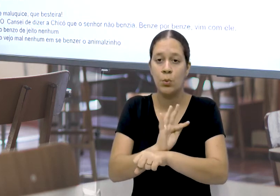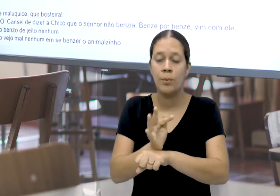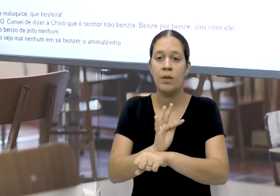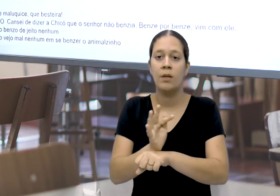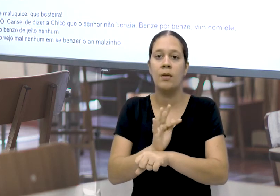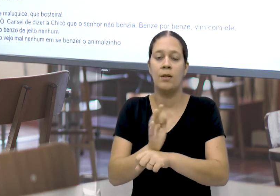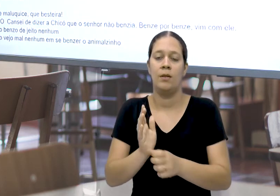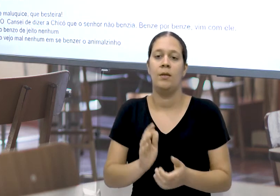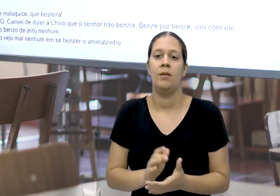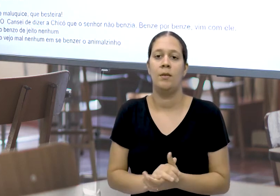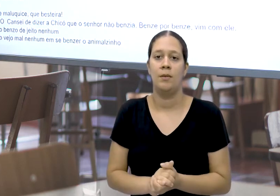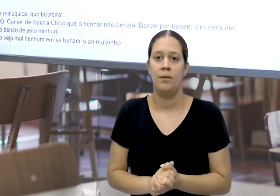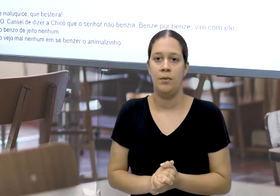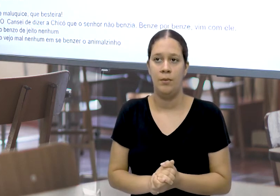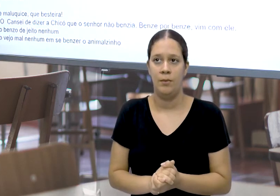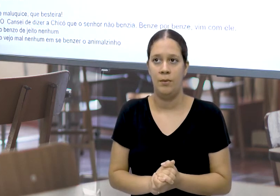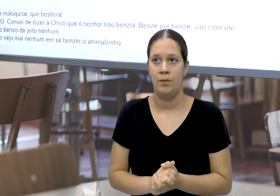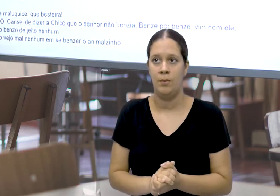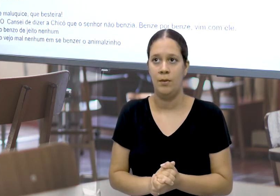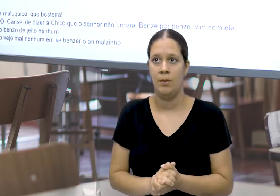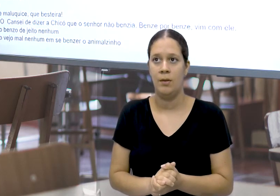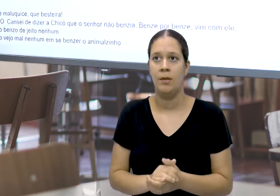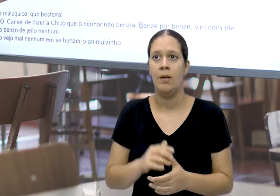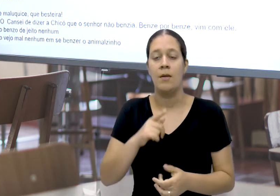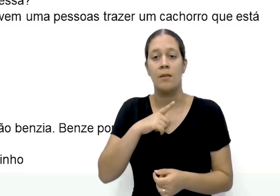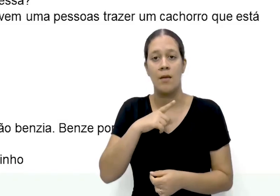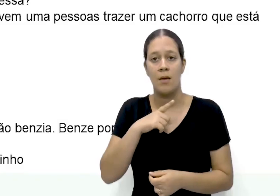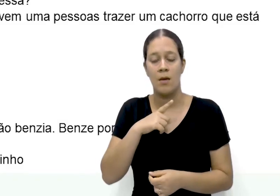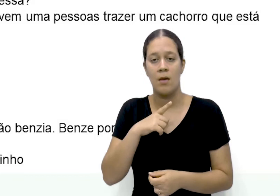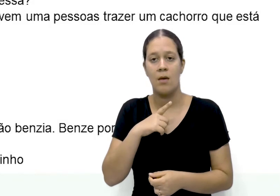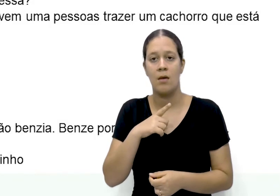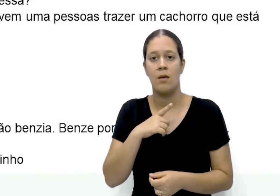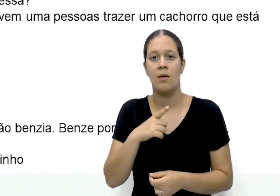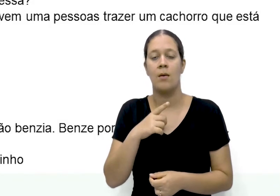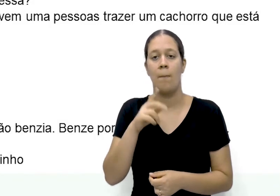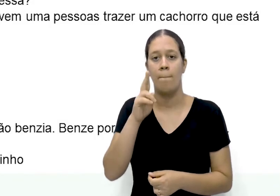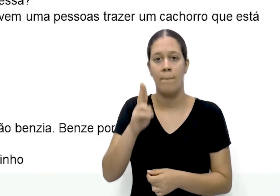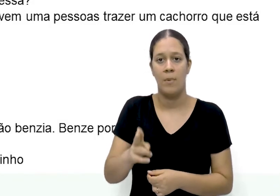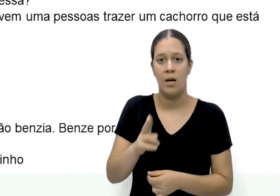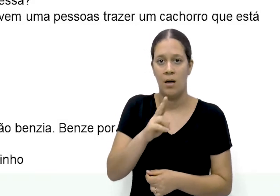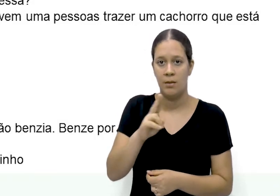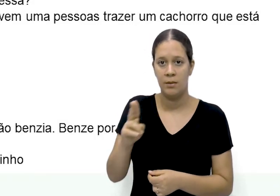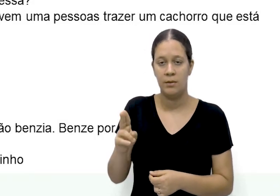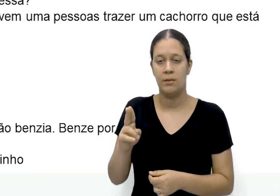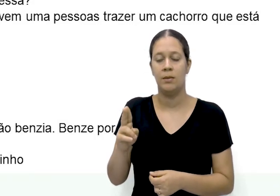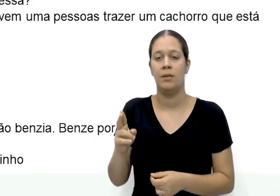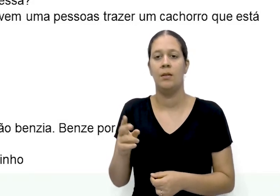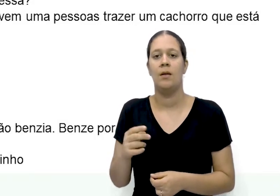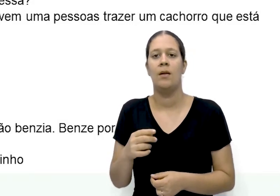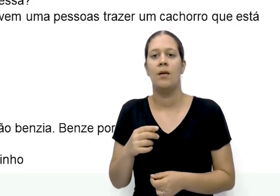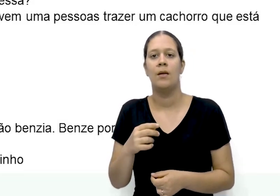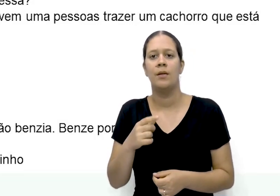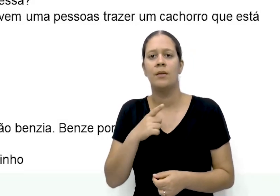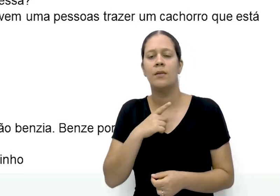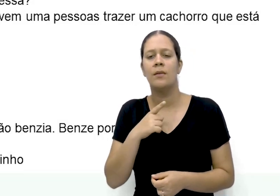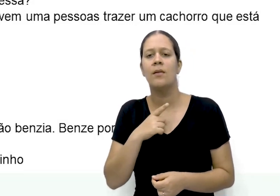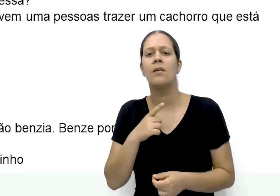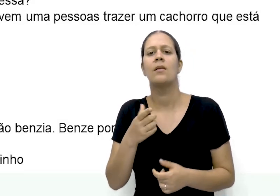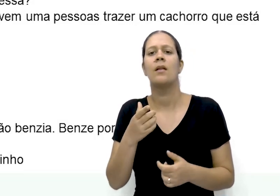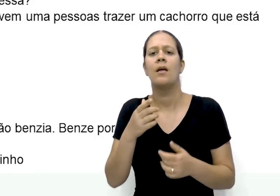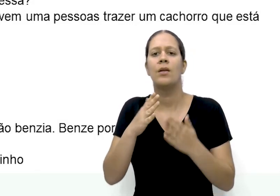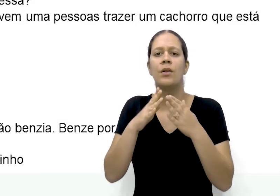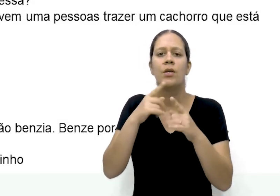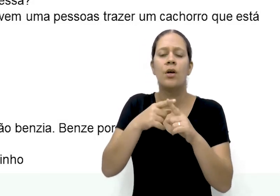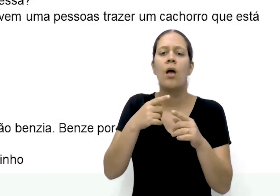auto mesmo, tá? E aqui, ó, tem algumas rubricas. Padre aparecendo na igreja. Que gritaria